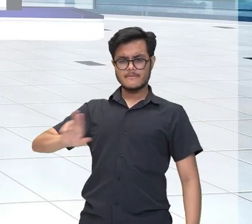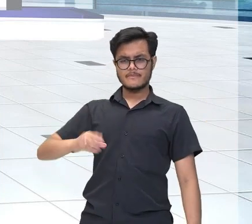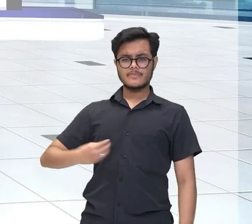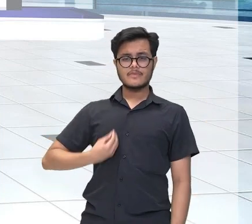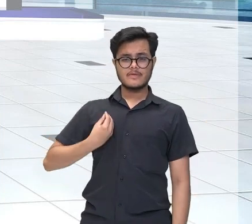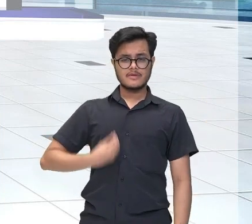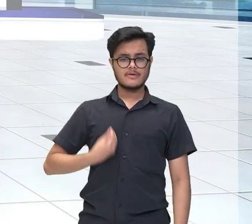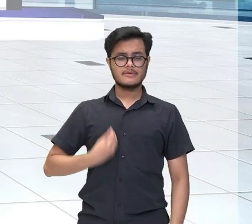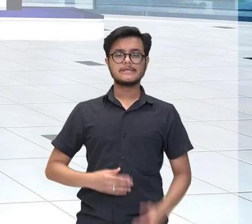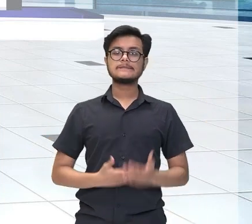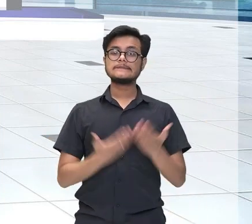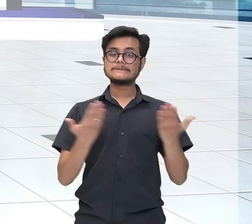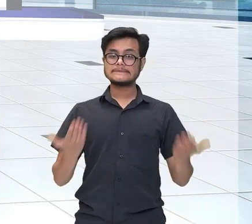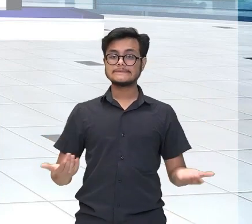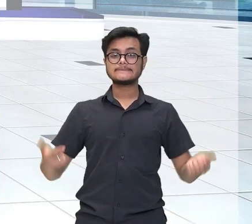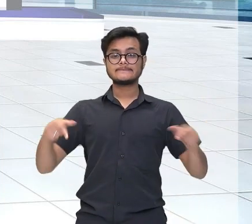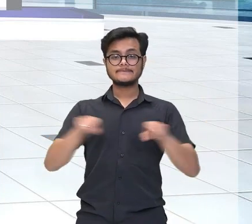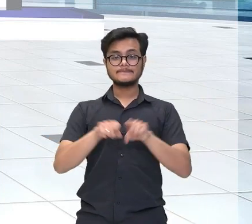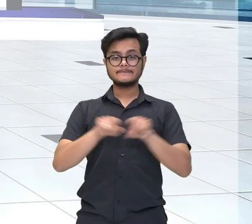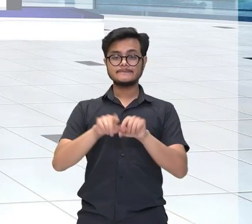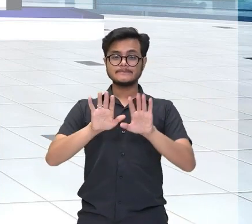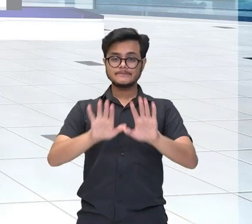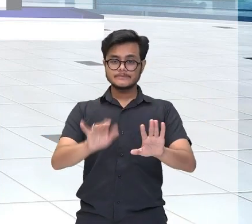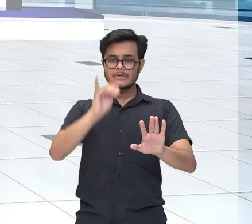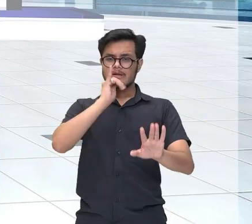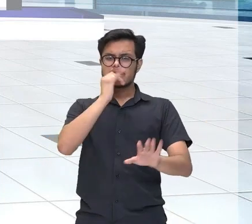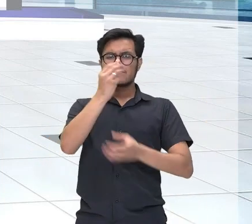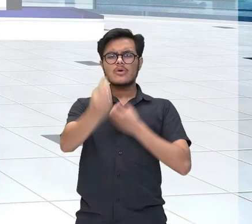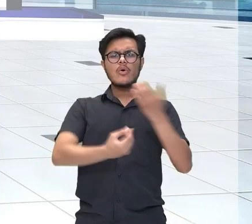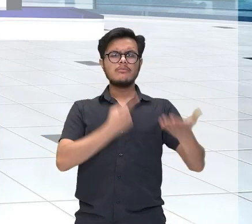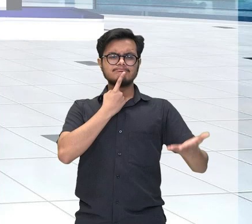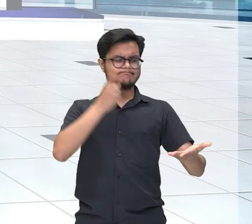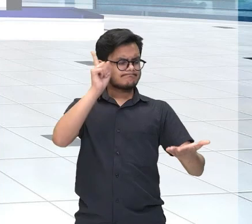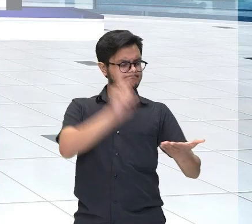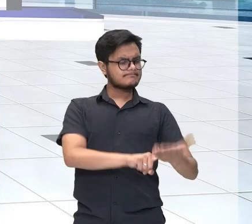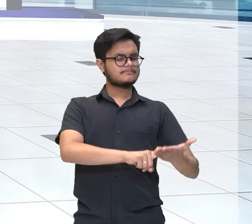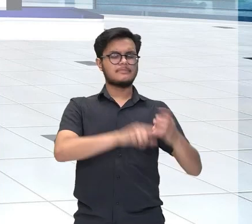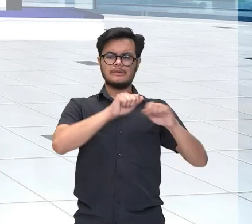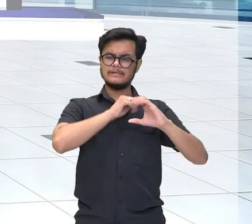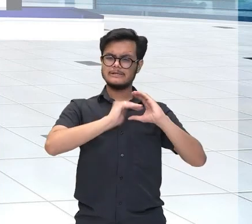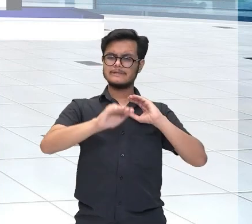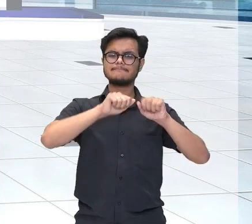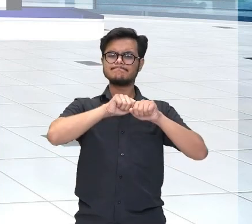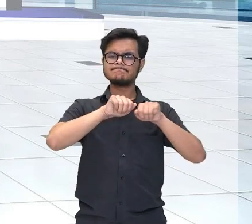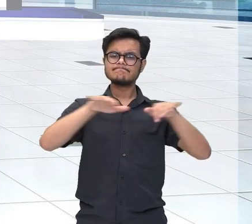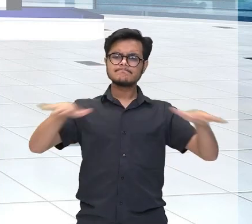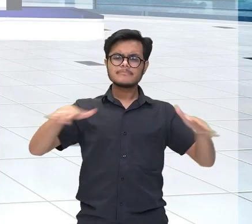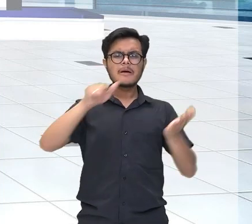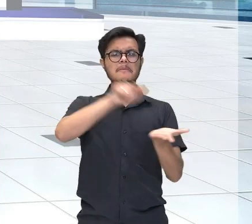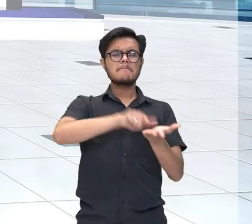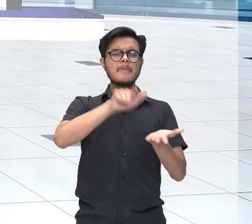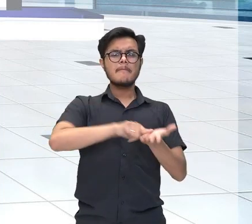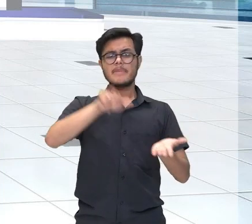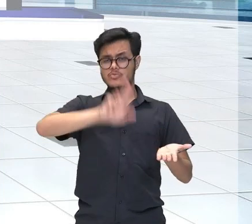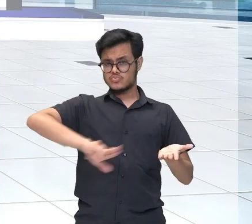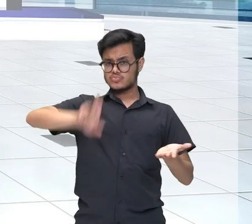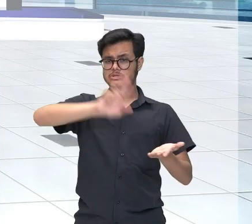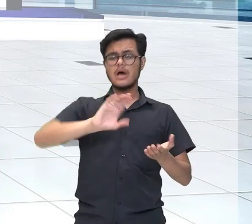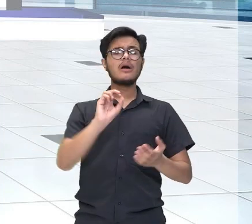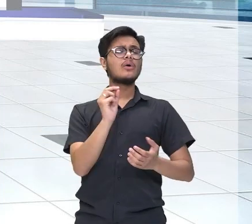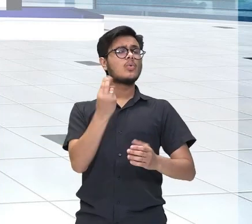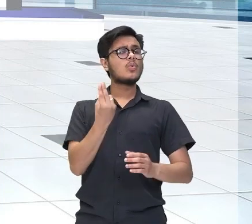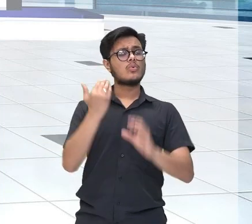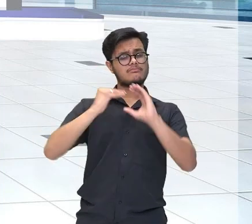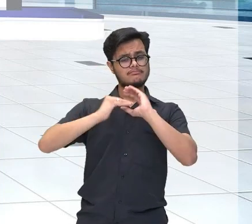as possibilidades de publicação das cartas reivindicatórias pelas mídias impressas ou digitais que se